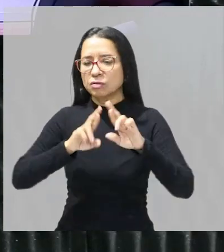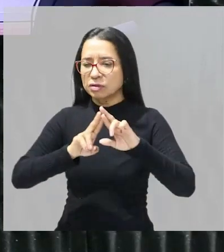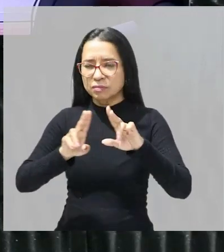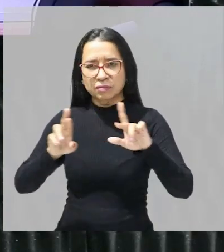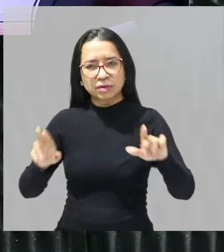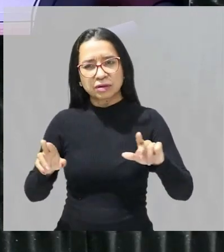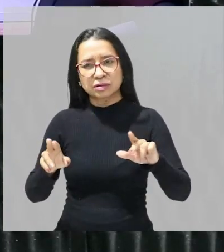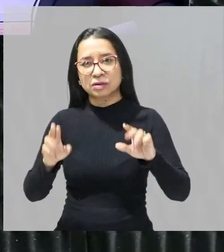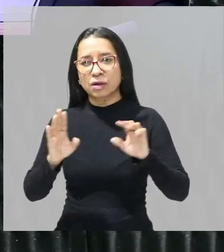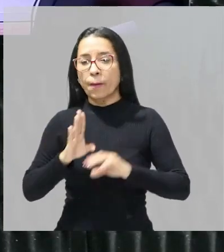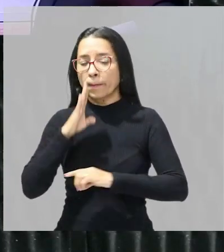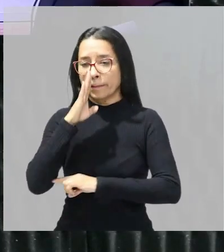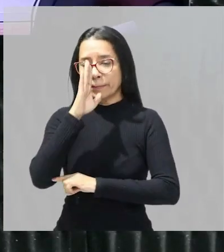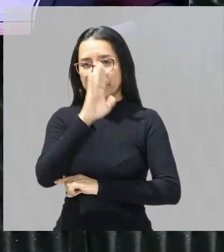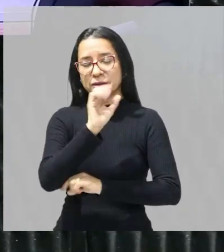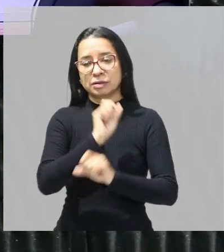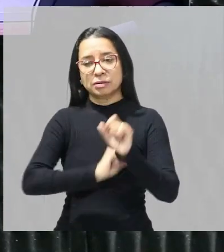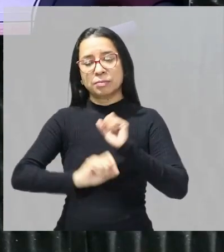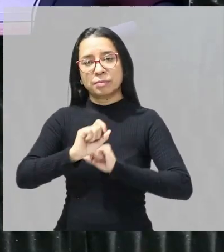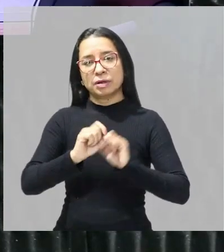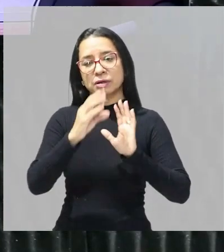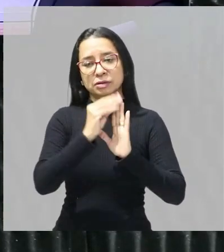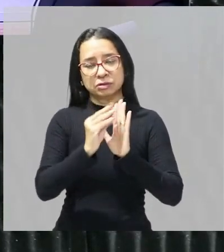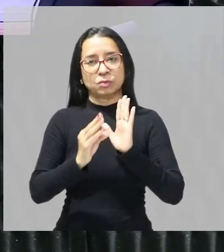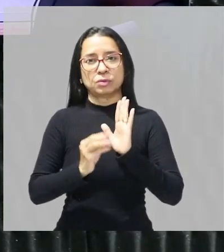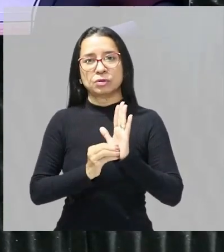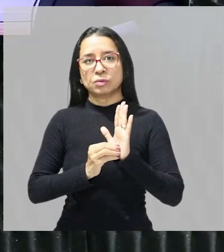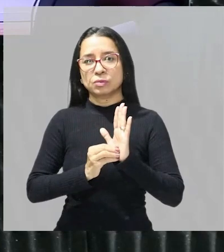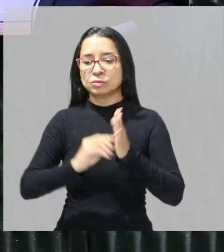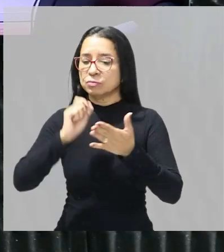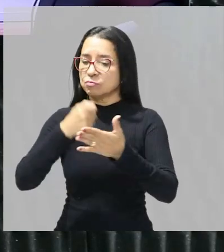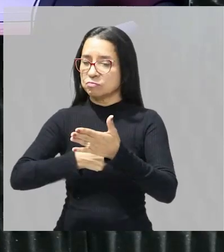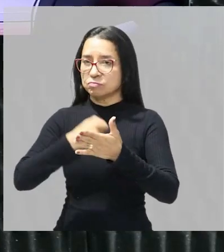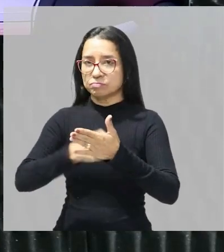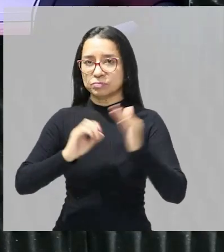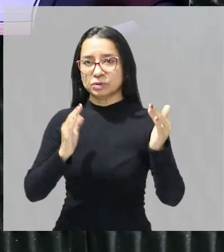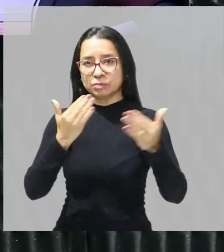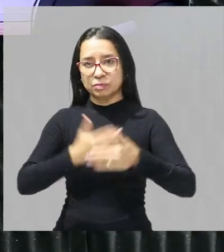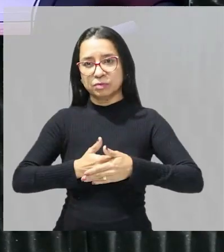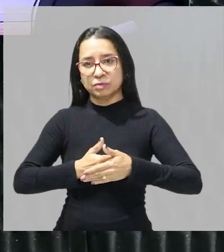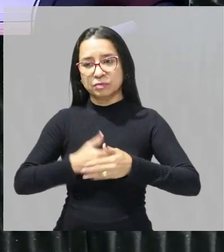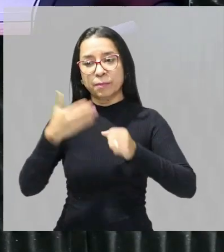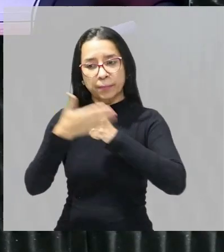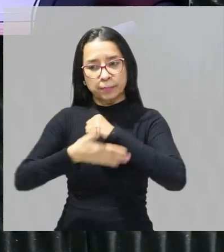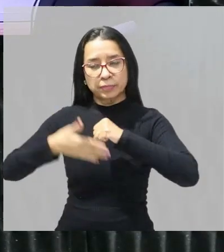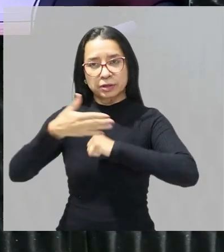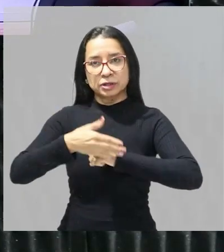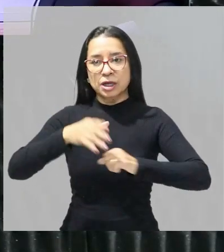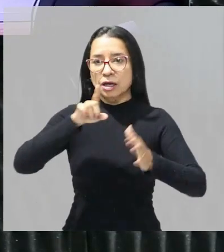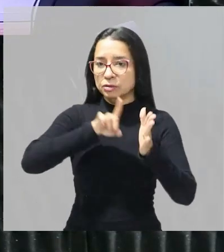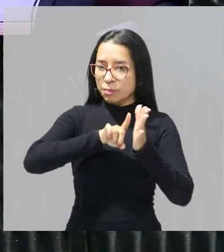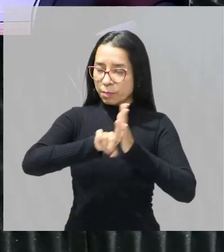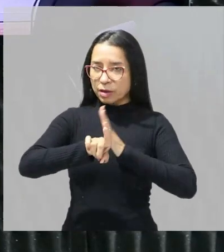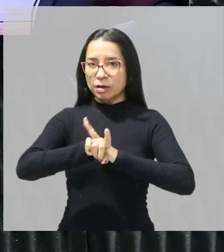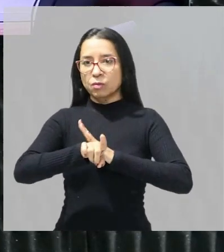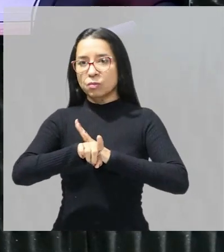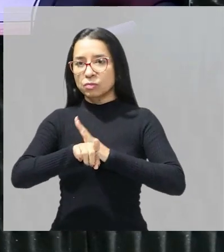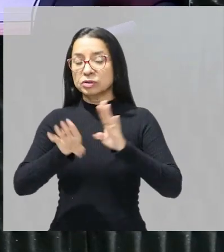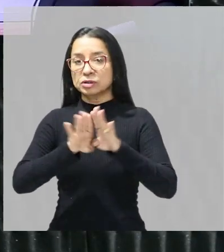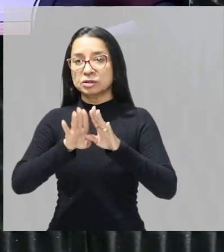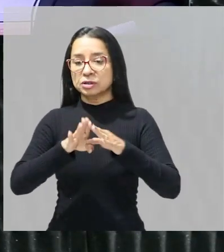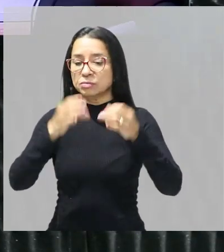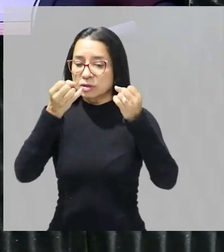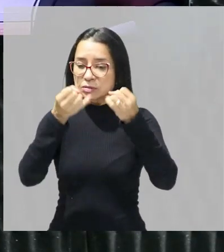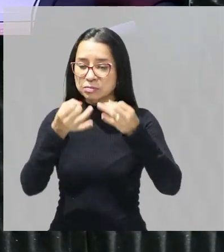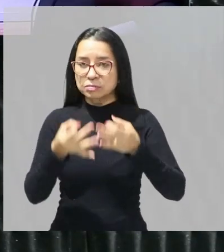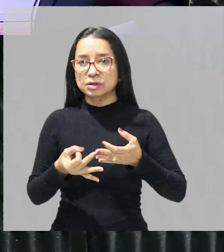são cobradas nessas provas e baseada em, claro, muita resolução de questões e dicas, né, para ti, quando chegar na prova,